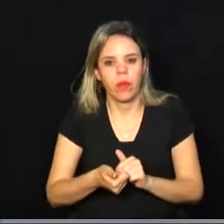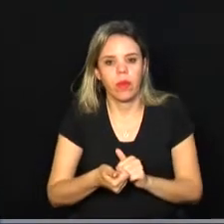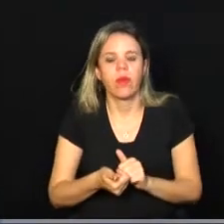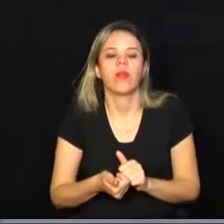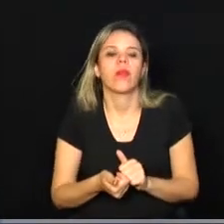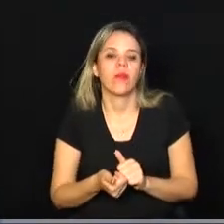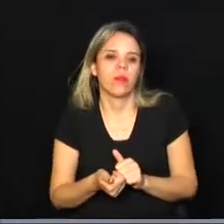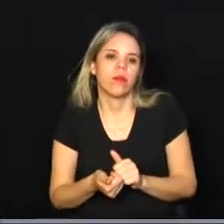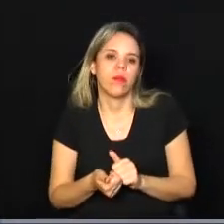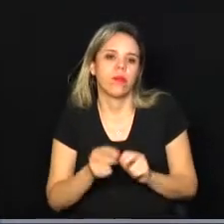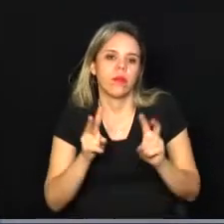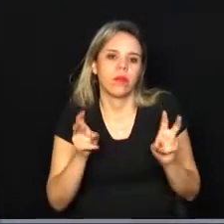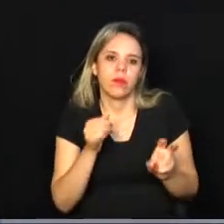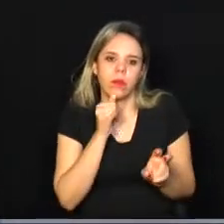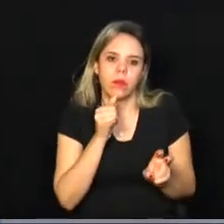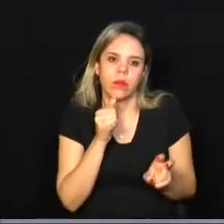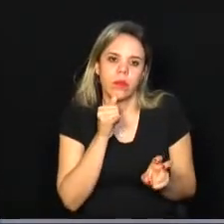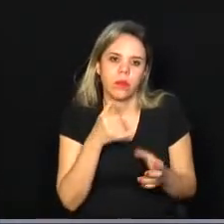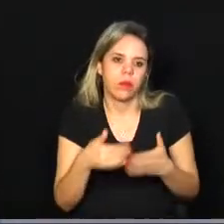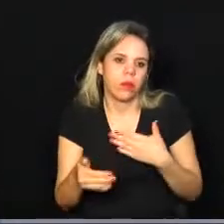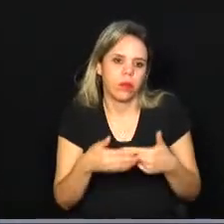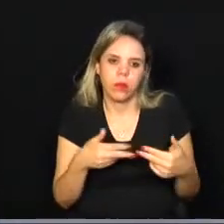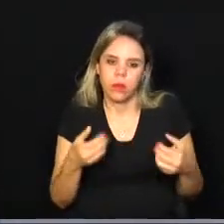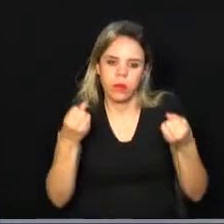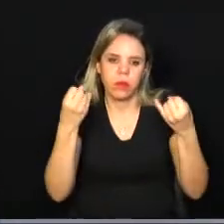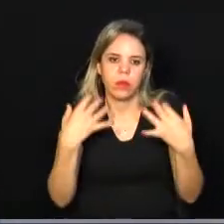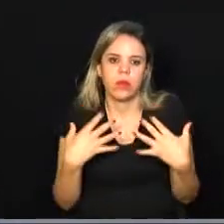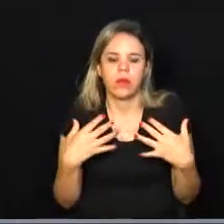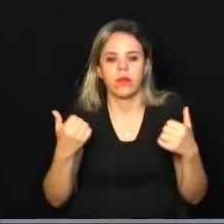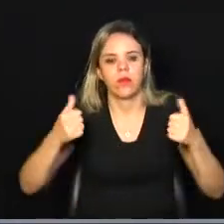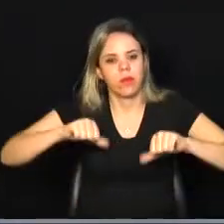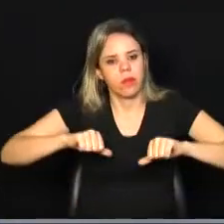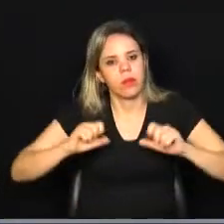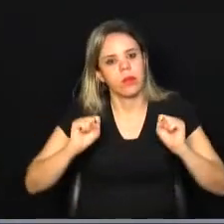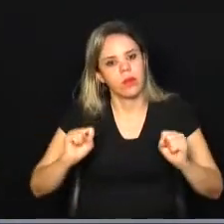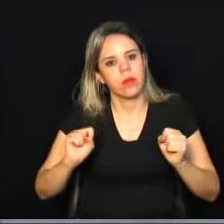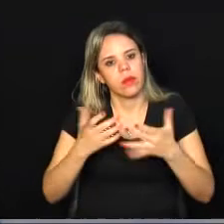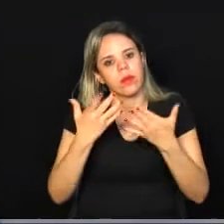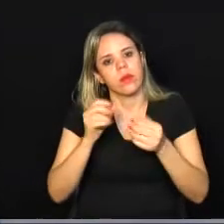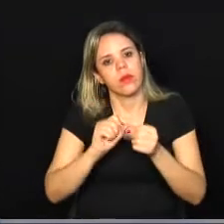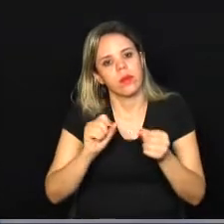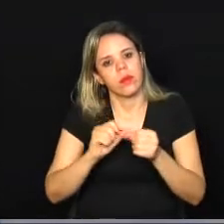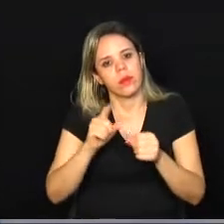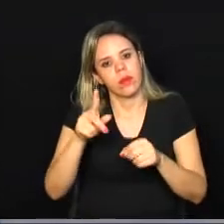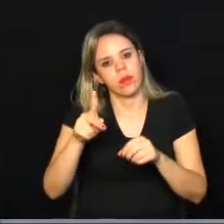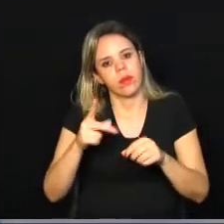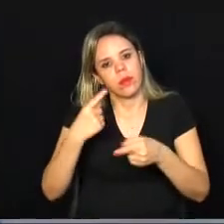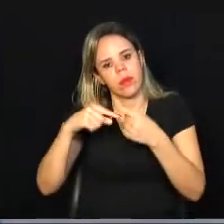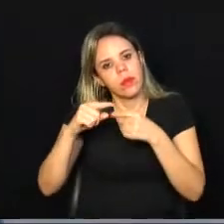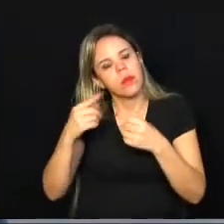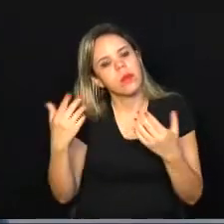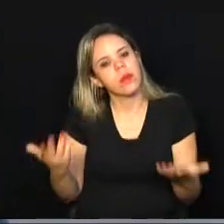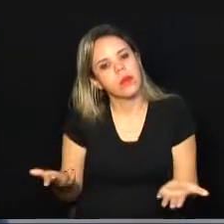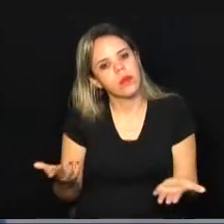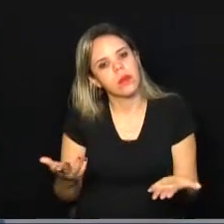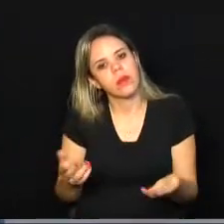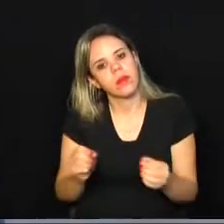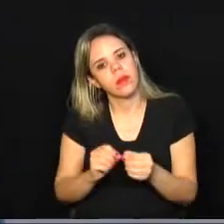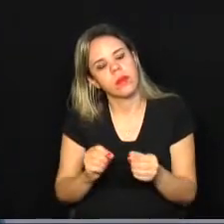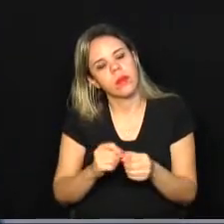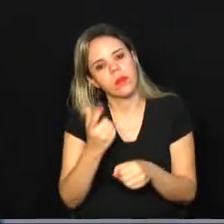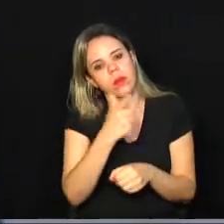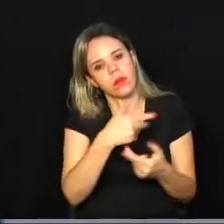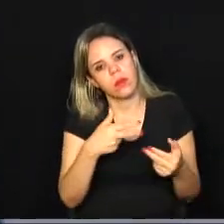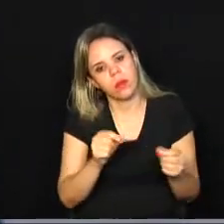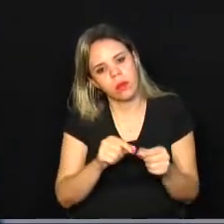blindar em relação a qualquer comentário negativo que possa impactar na sua performance. Outro